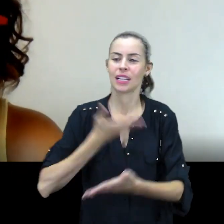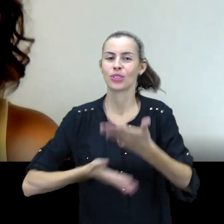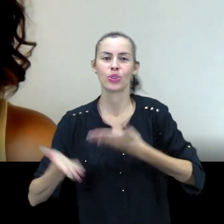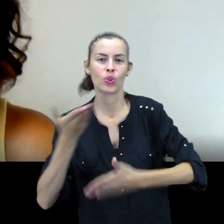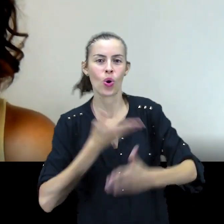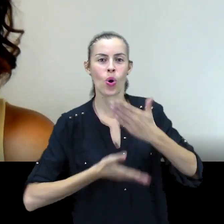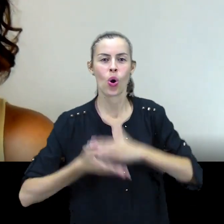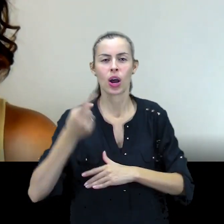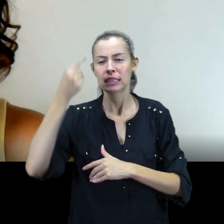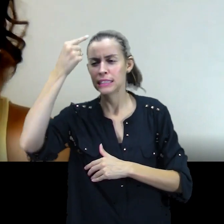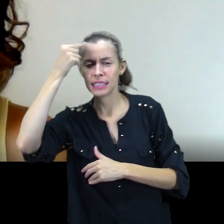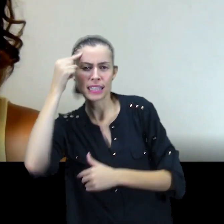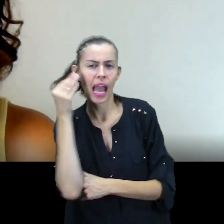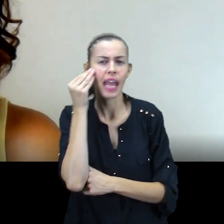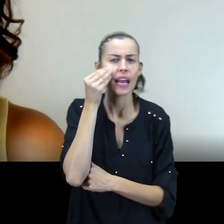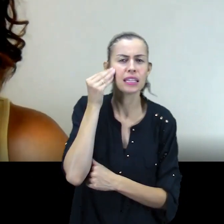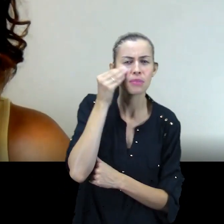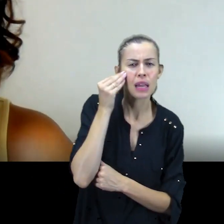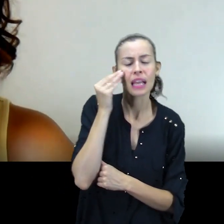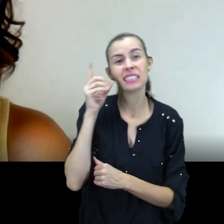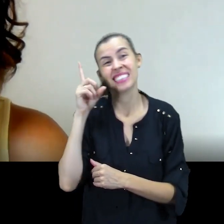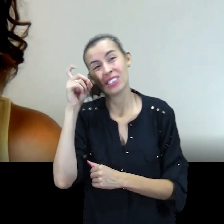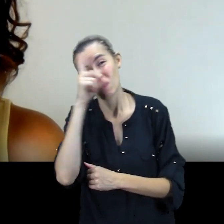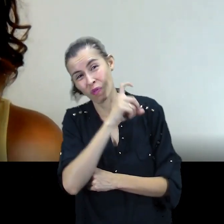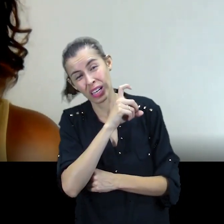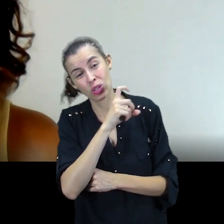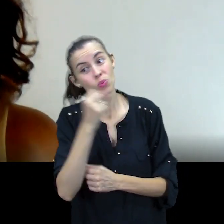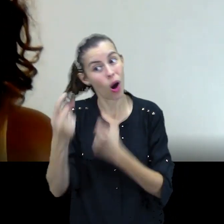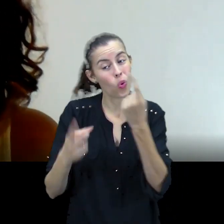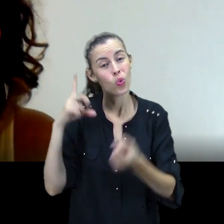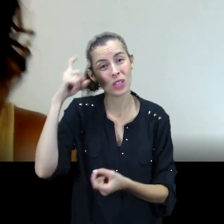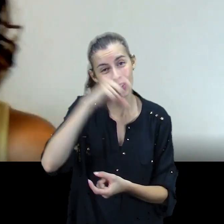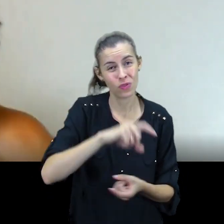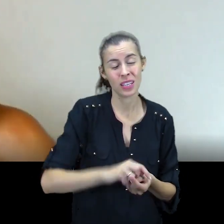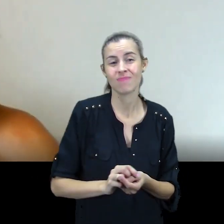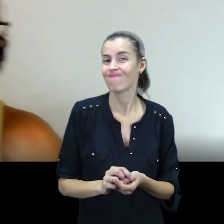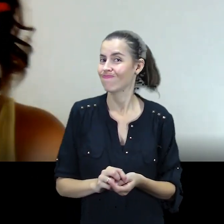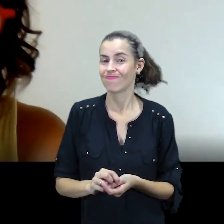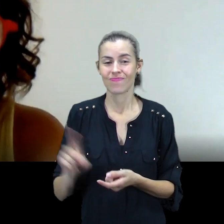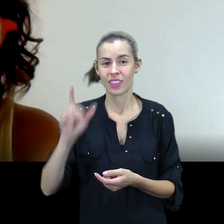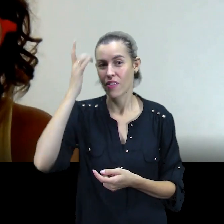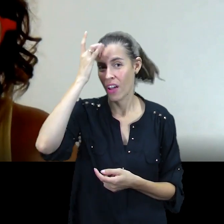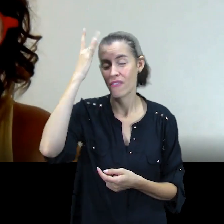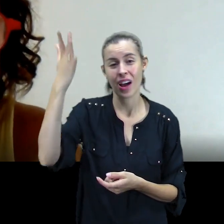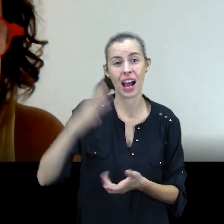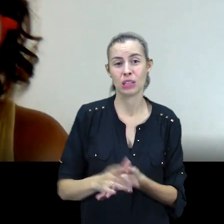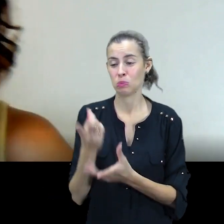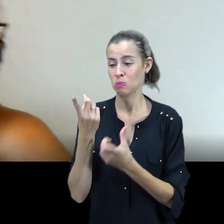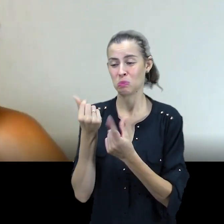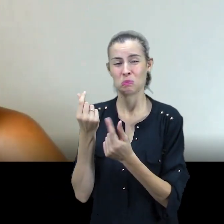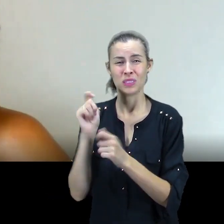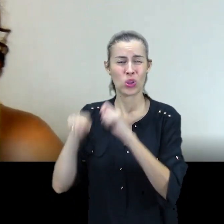que é importante. Então, a gente tem conseguido discutir com a PROEC, né, que está aqui, o Sebastião está aqui da PROEC, que é a Pró-Reitoria de